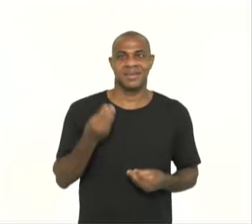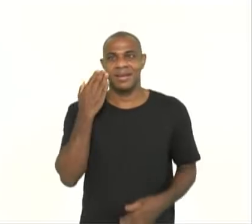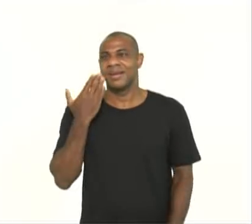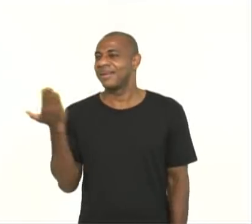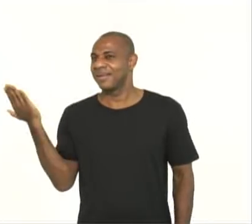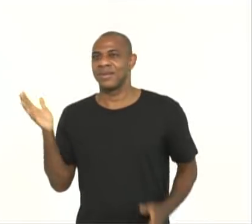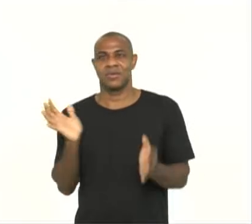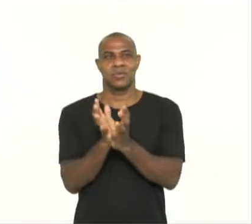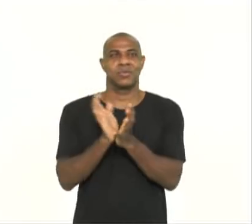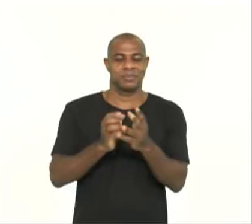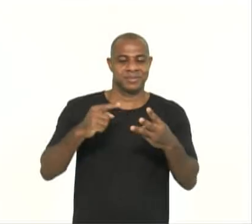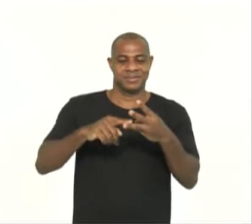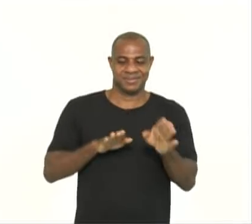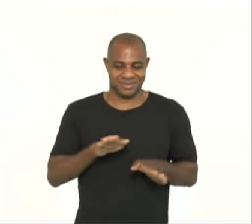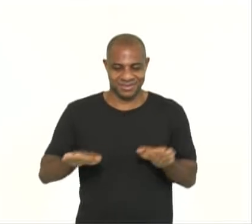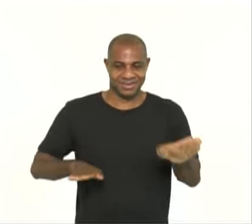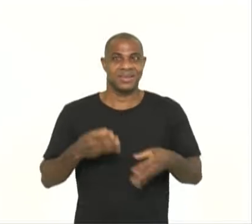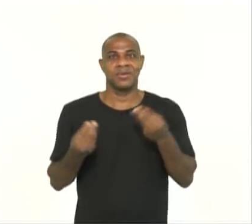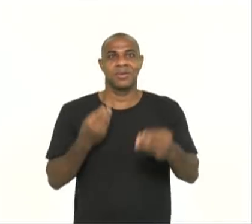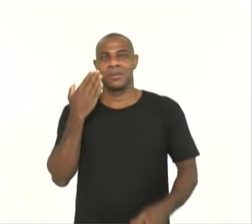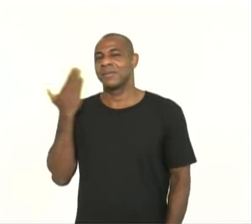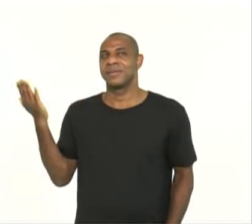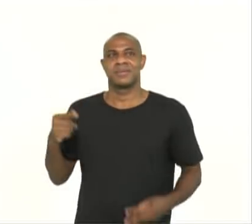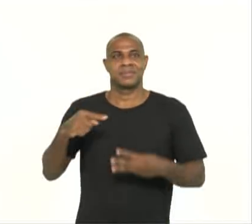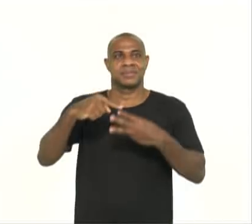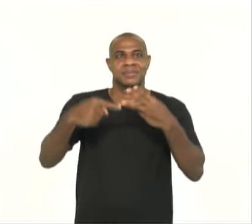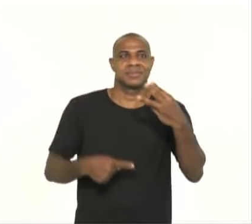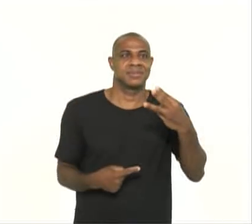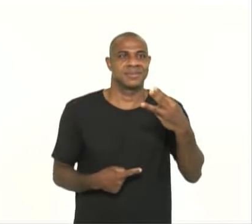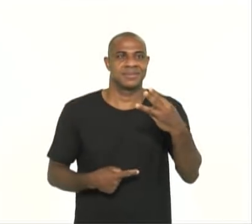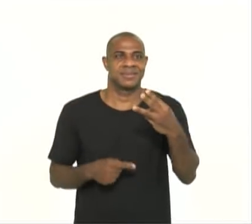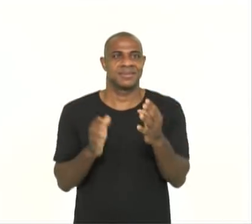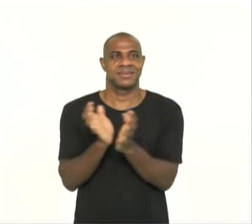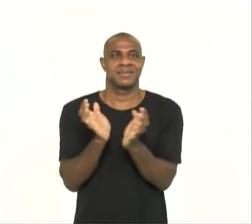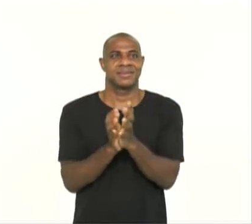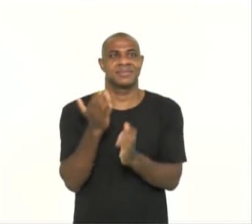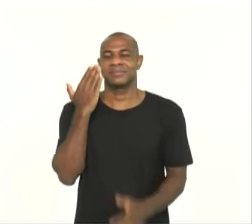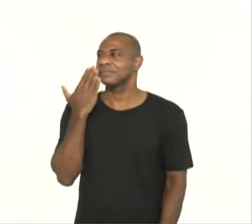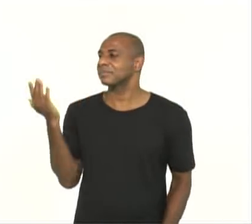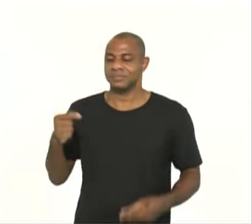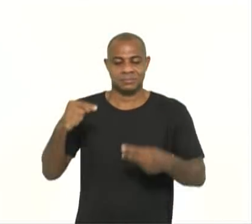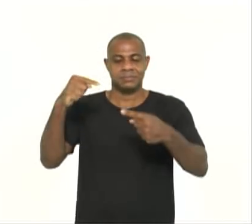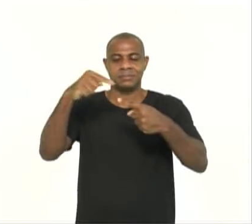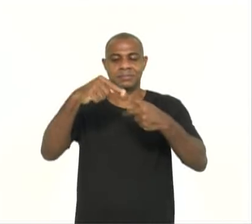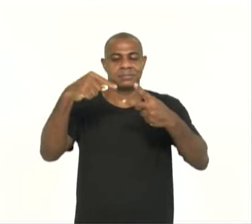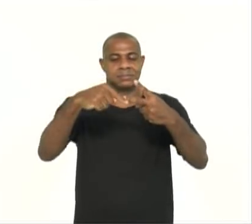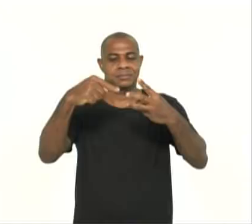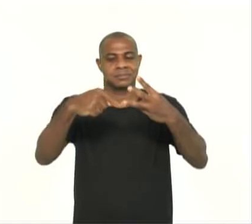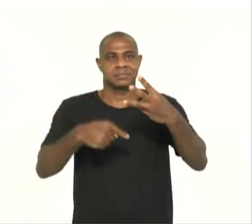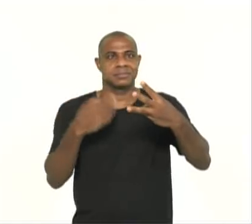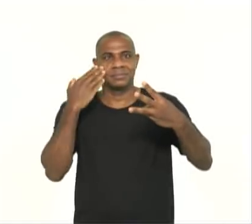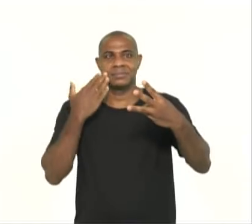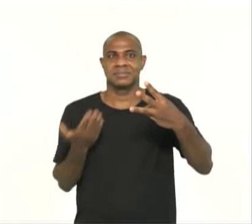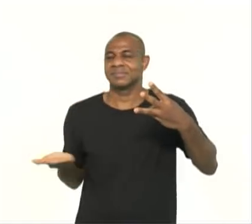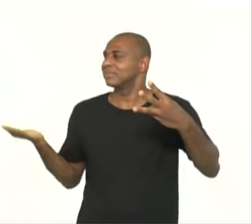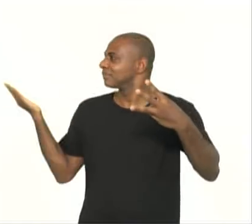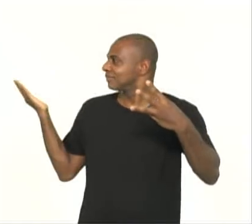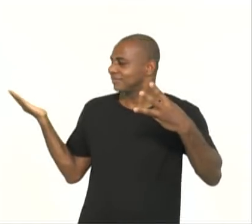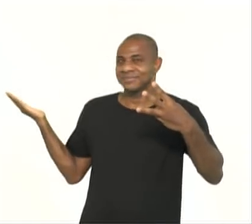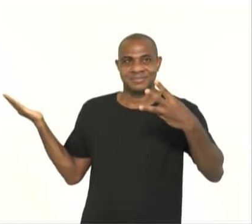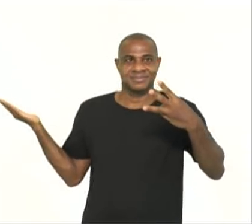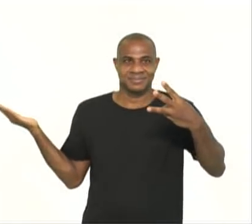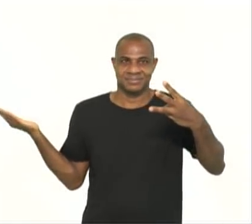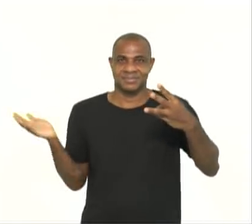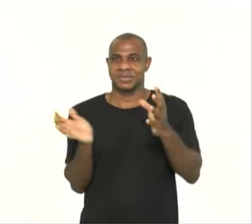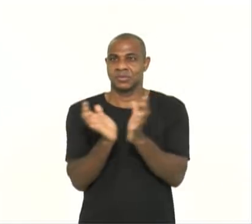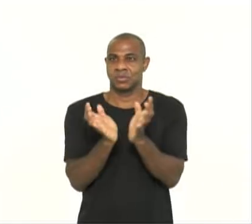ou esquamatas, o segundo dos testudines ou quelônios, o terceiro dos crocodílias ou